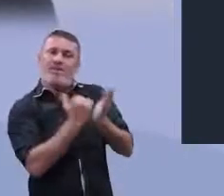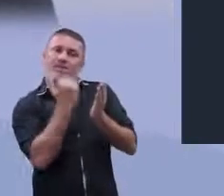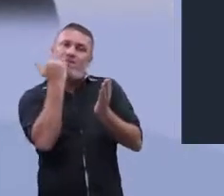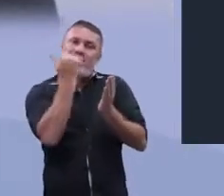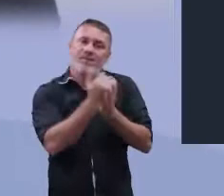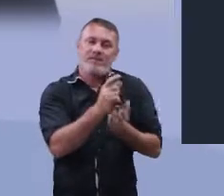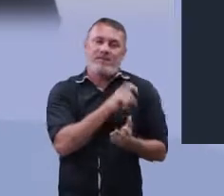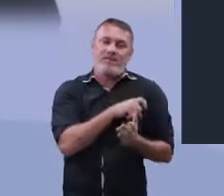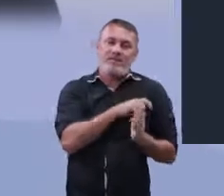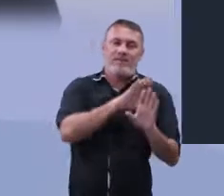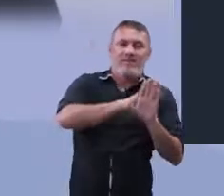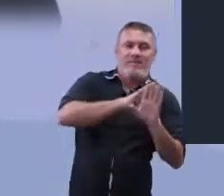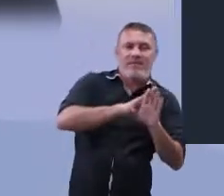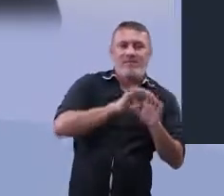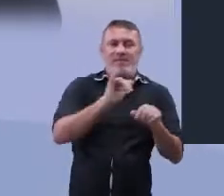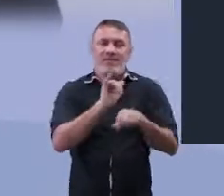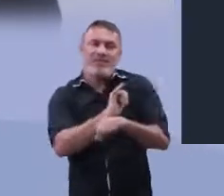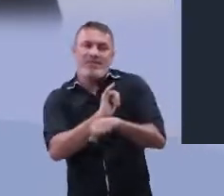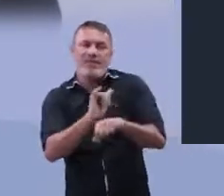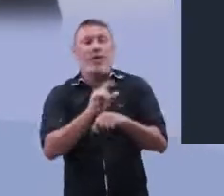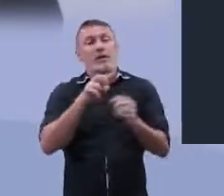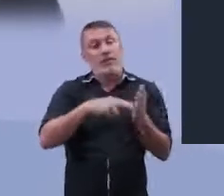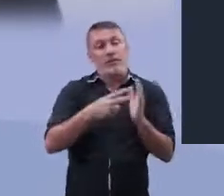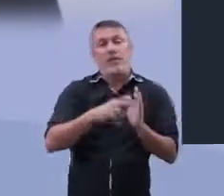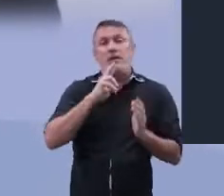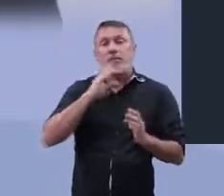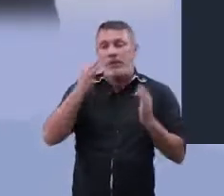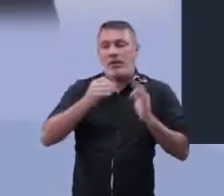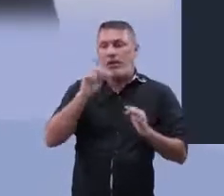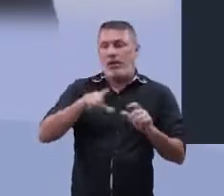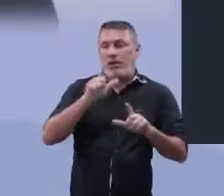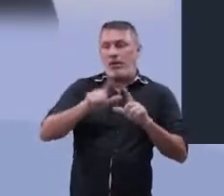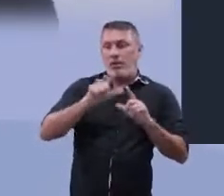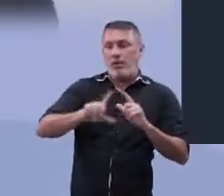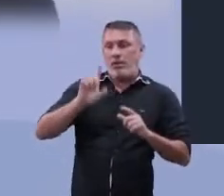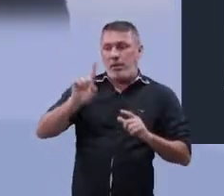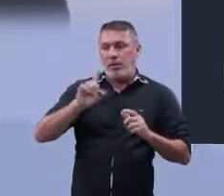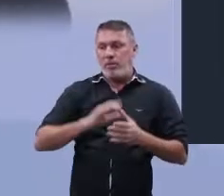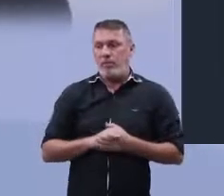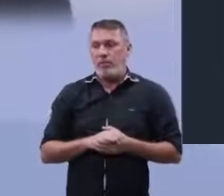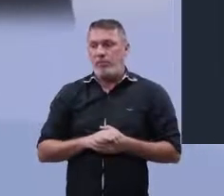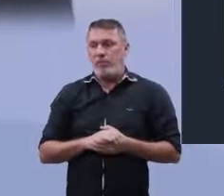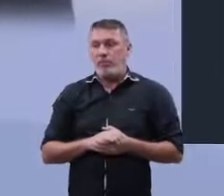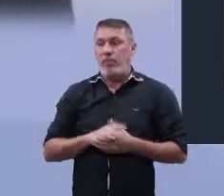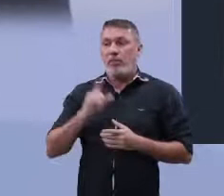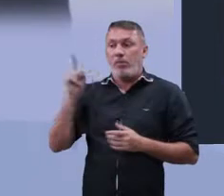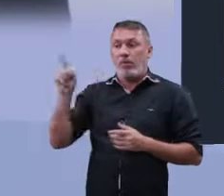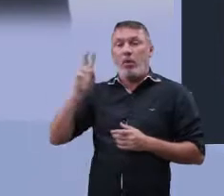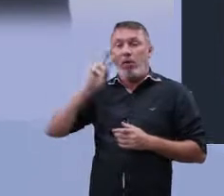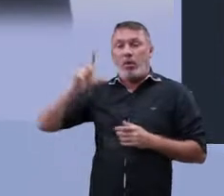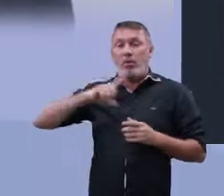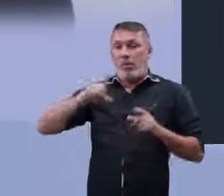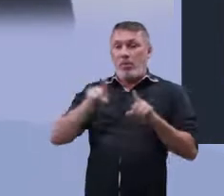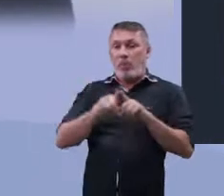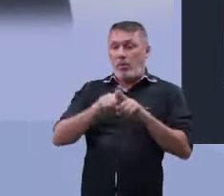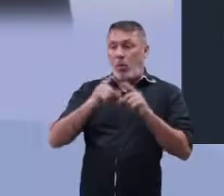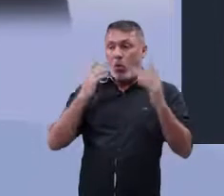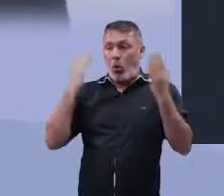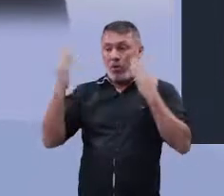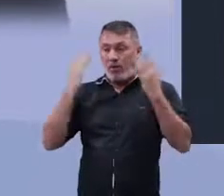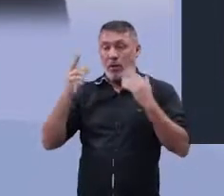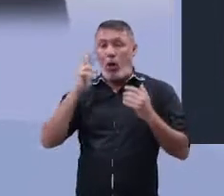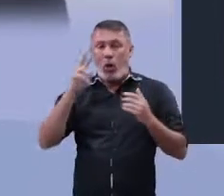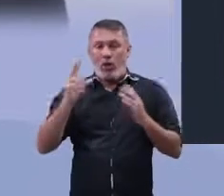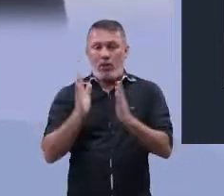ok? E aí, nesse caso, então, a resposta letra D. E aqui temos um quadro comparativo da história